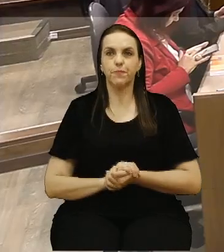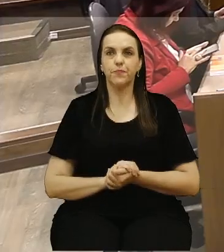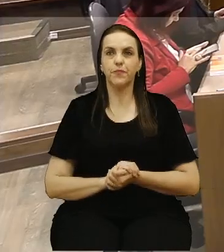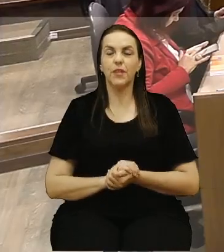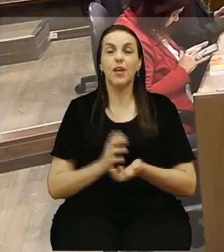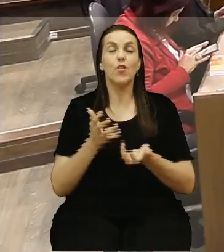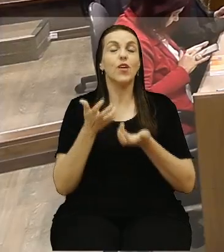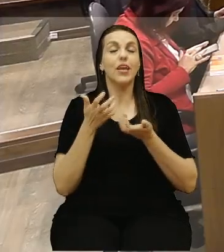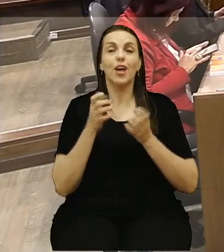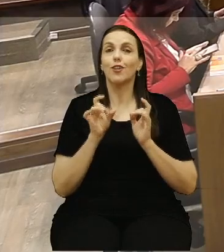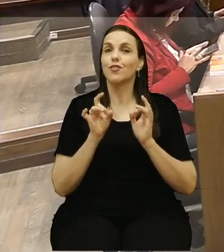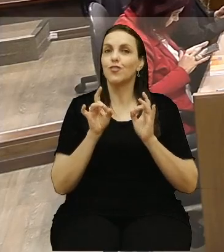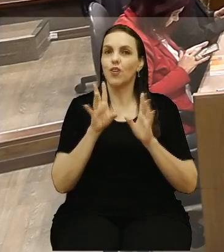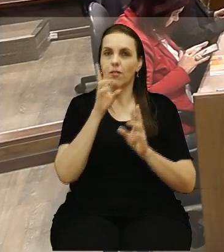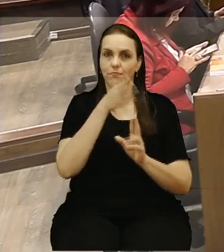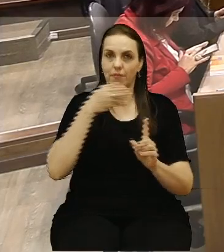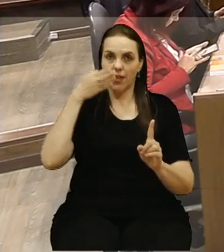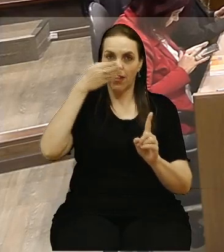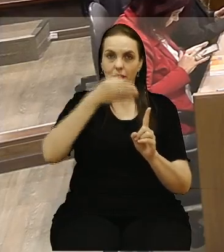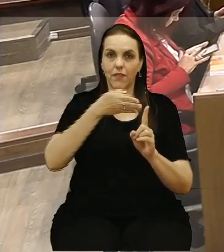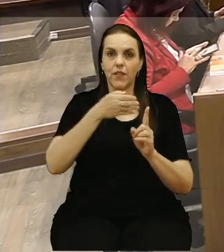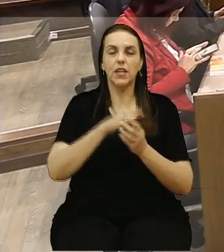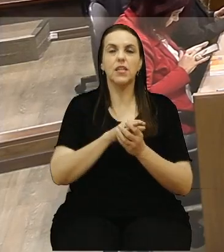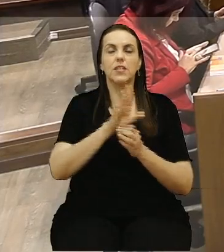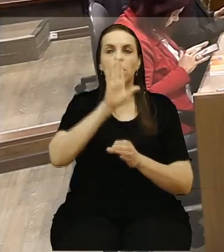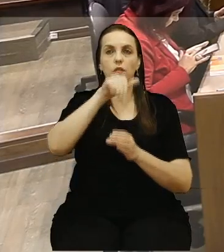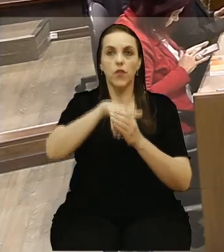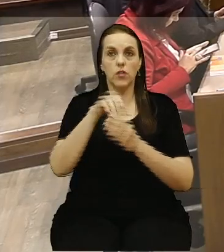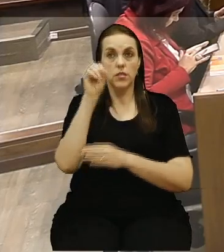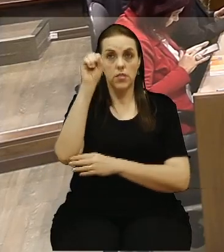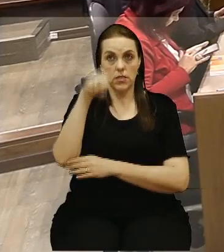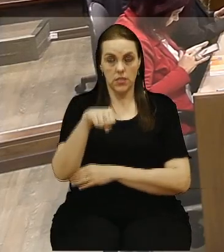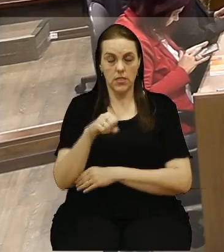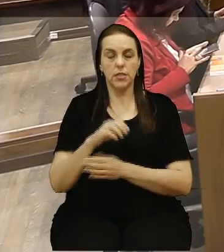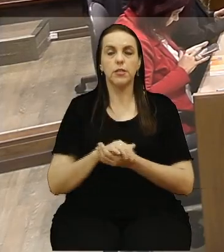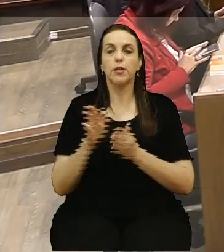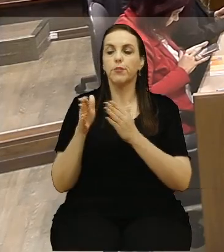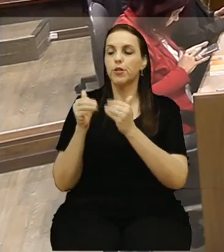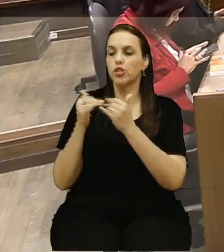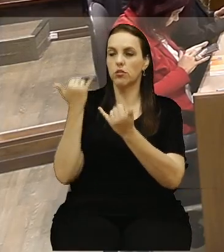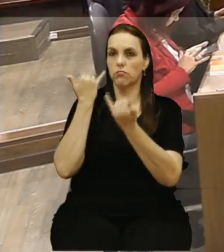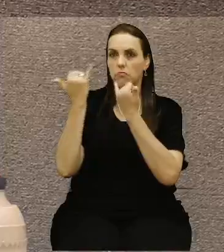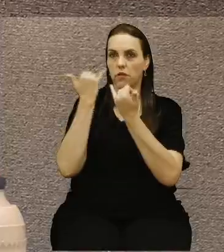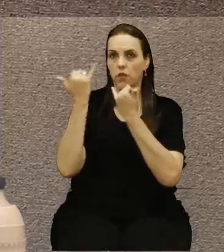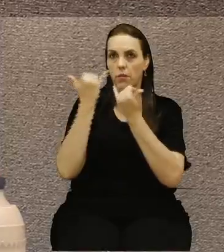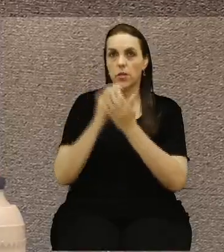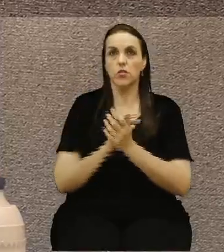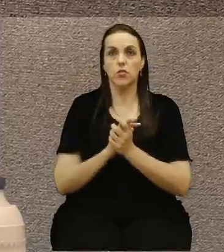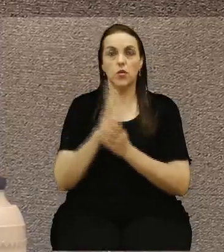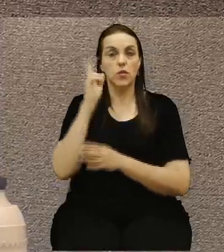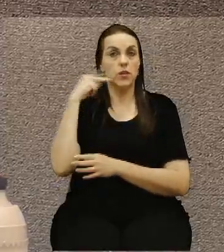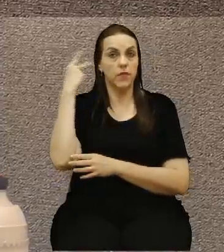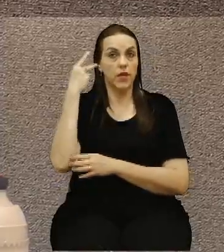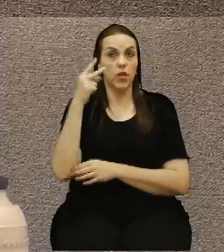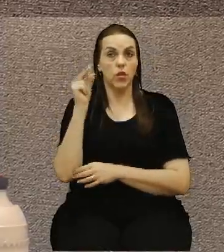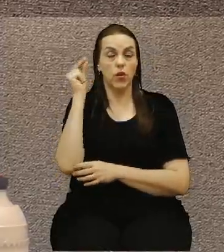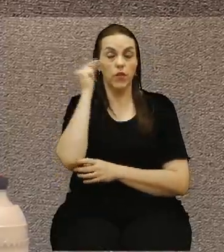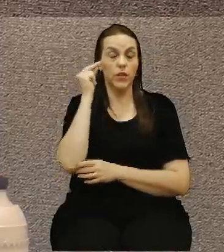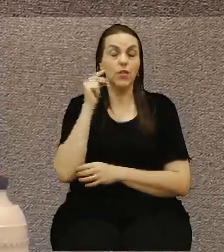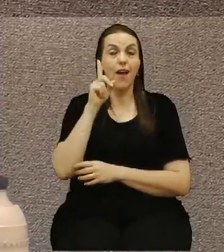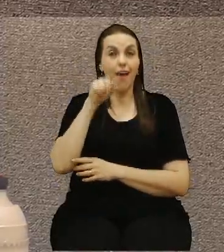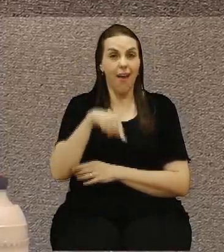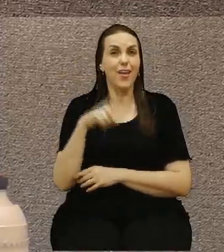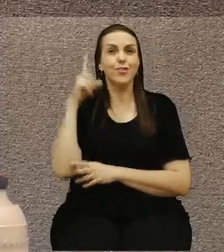Quero só fazer uma referência a esse voto, sim, acho que pedidos de informações, né? Como diz o vereador Frisso, é muito